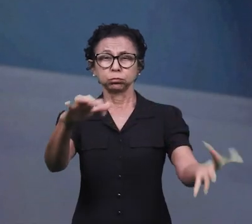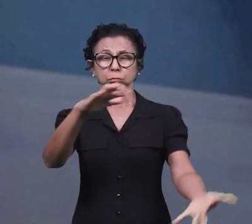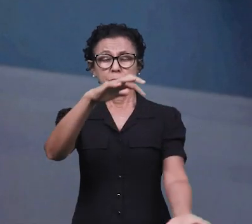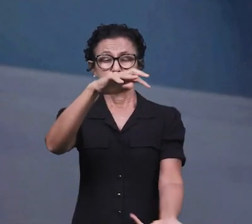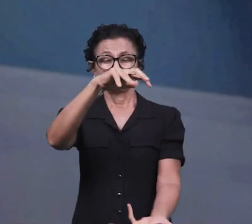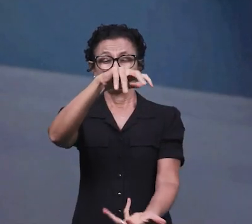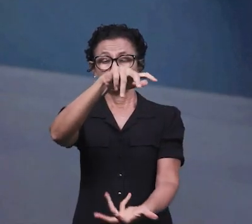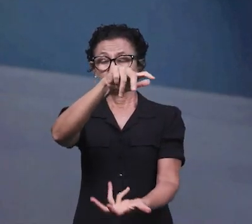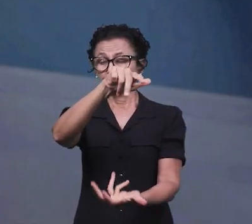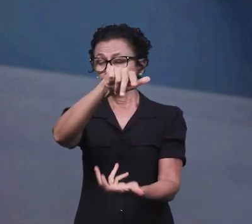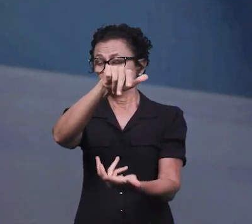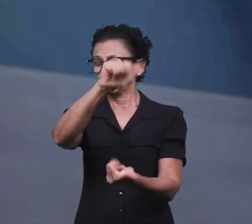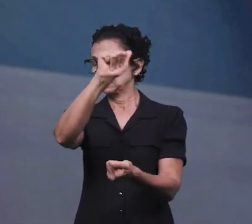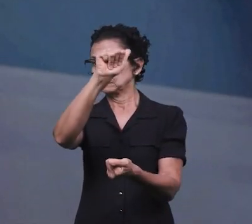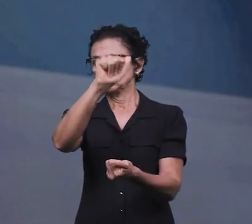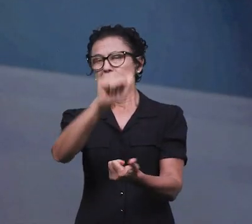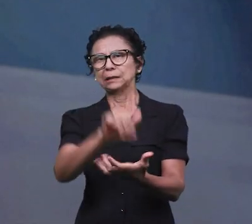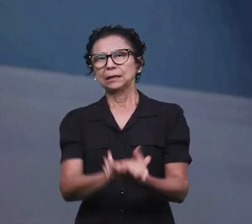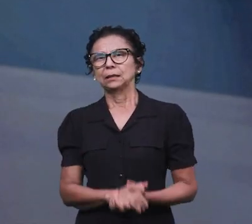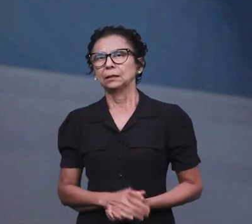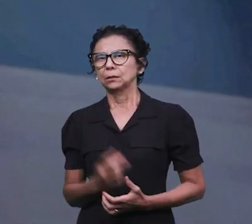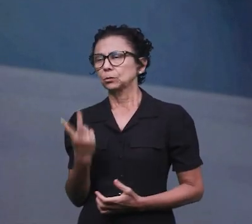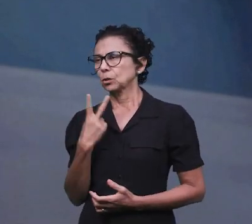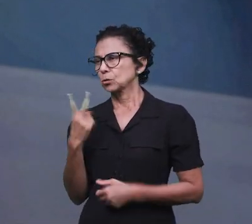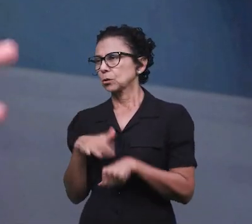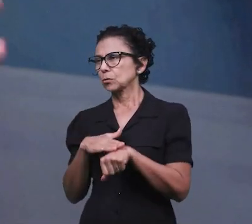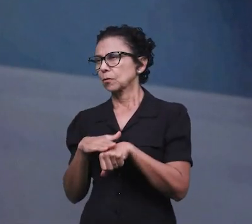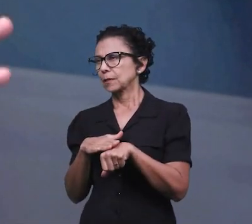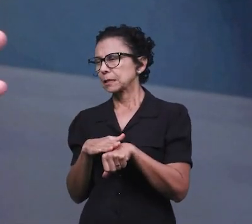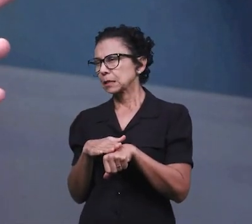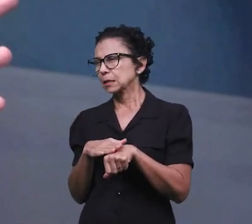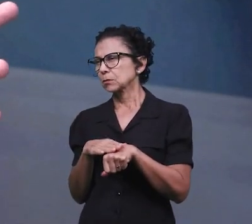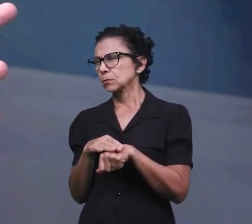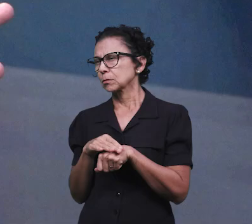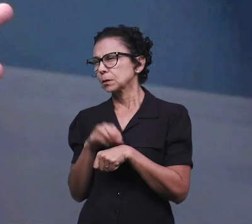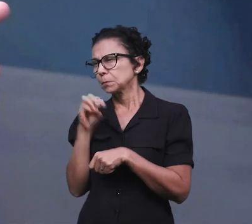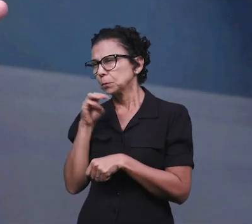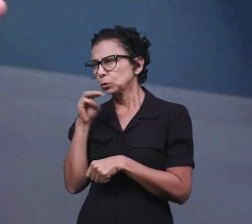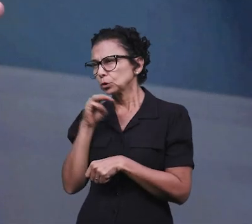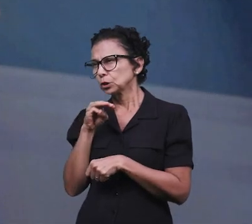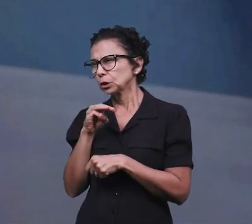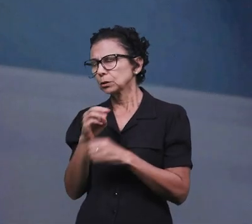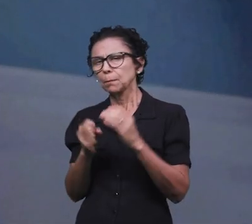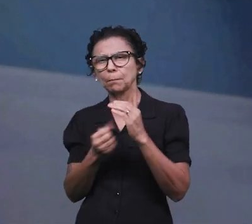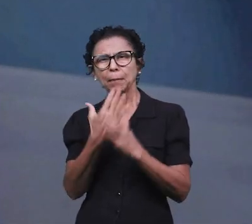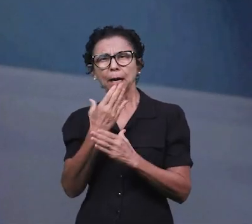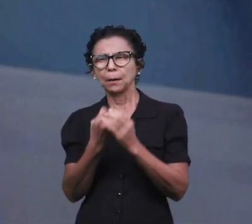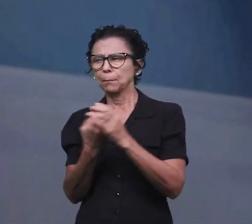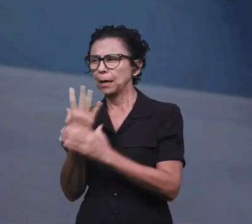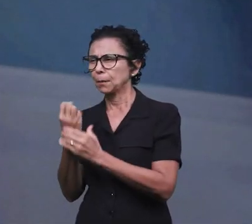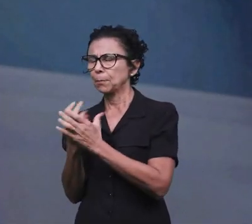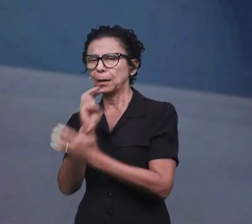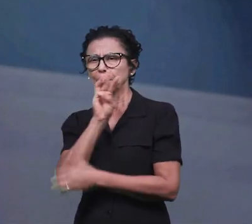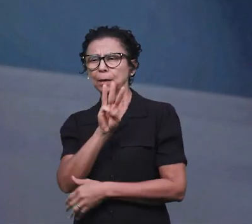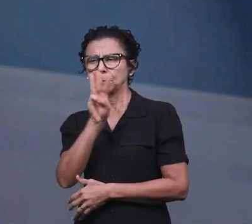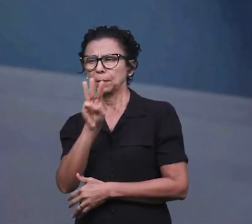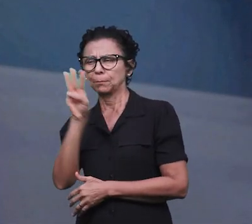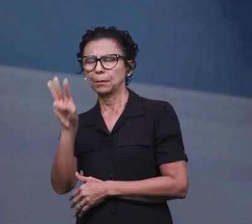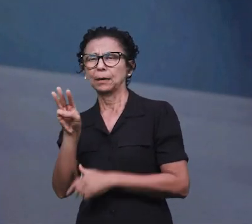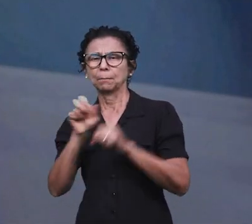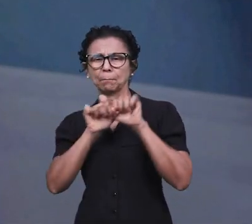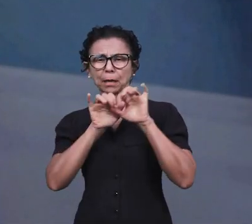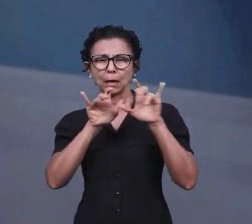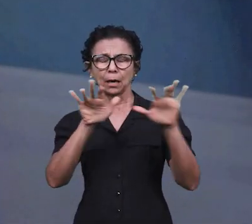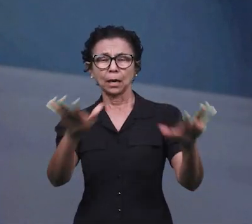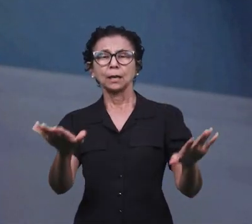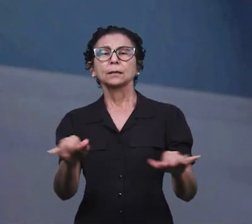incontável, né? Nesses poucos minutos que a gente está conversando aqui, novos sites foram criados. Mas como é que você chega no Google, você